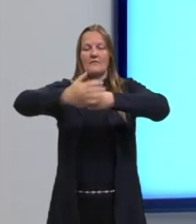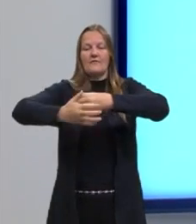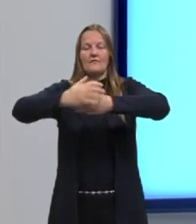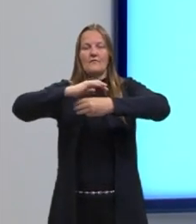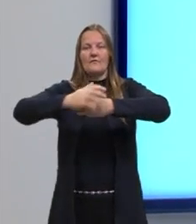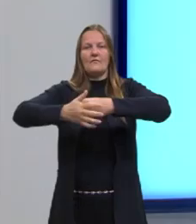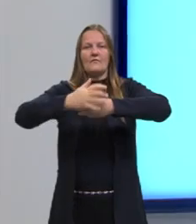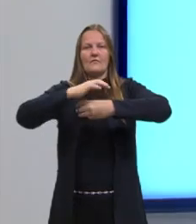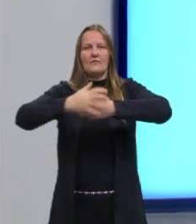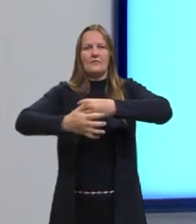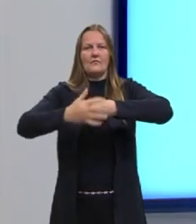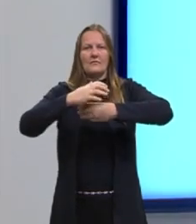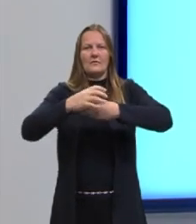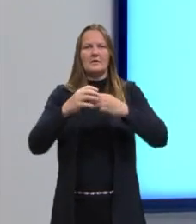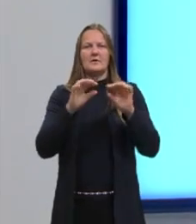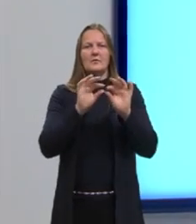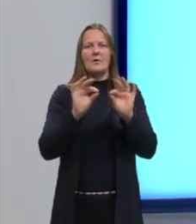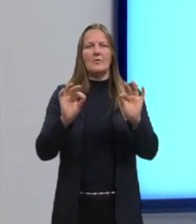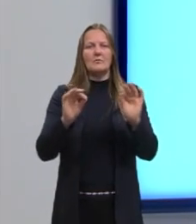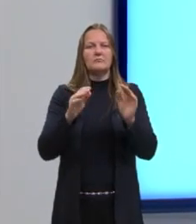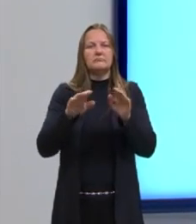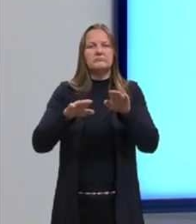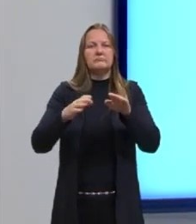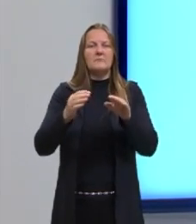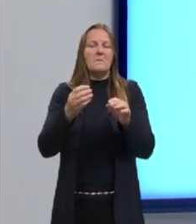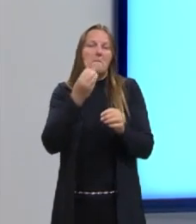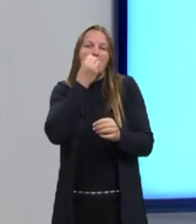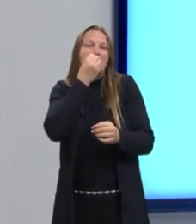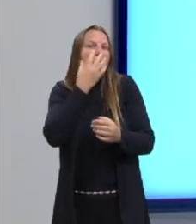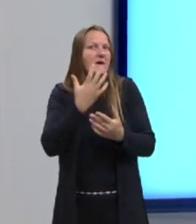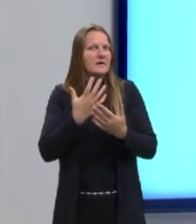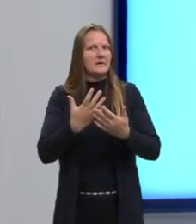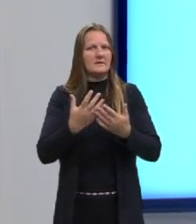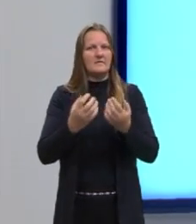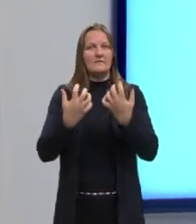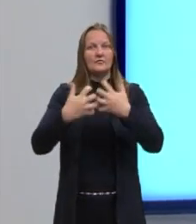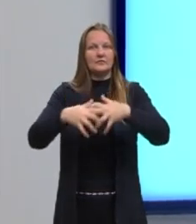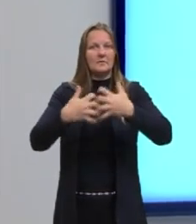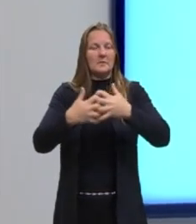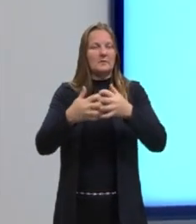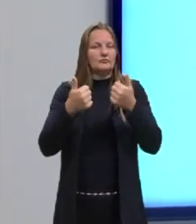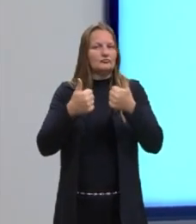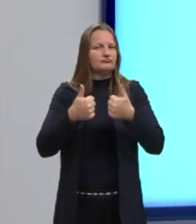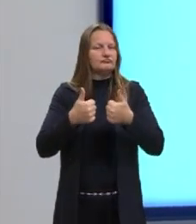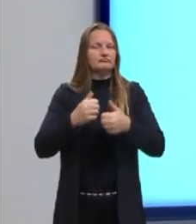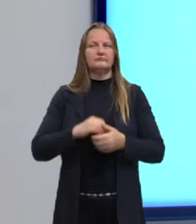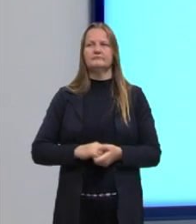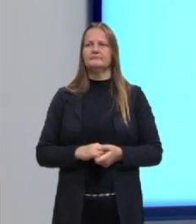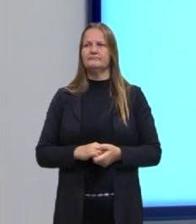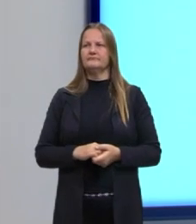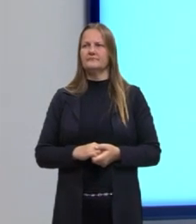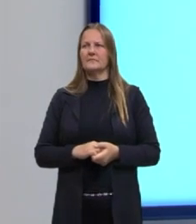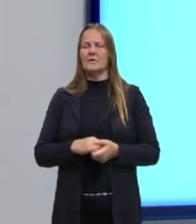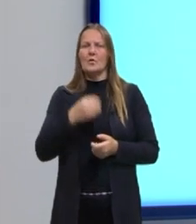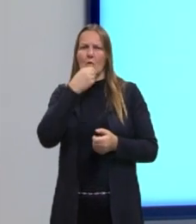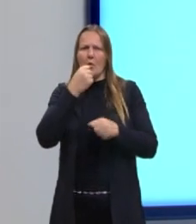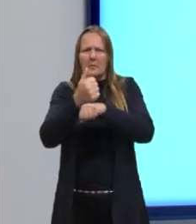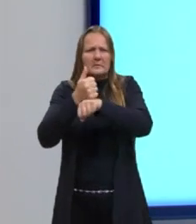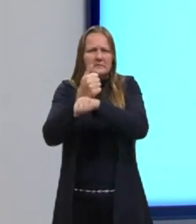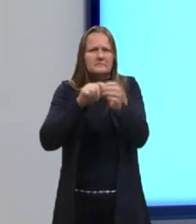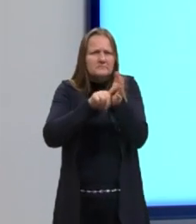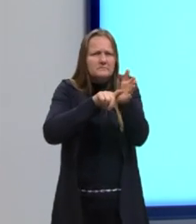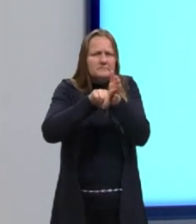estarem em equilíbrio E aí o Stephen 2015